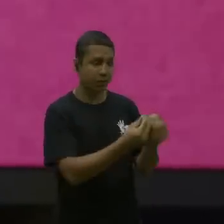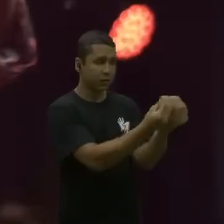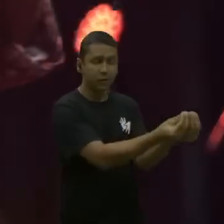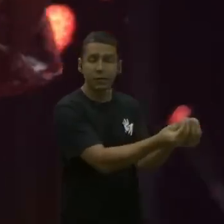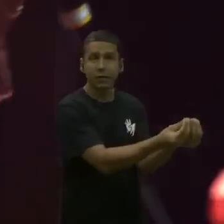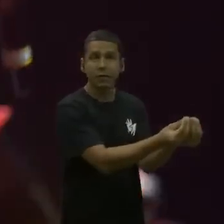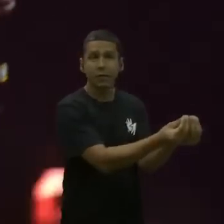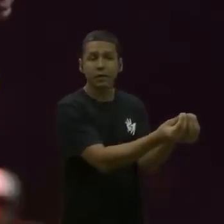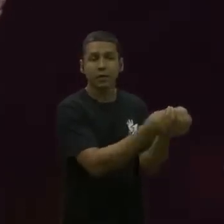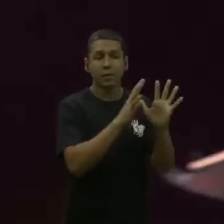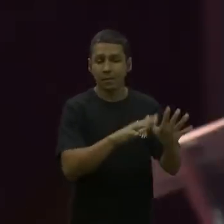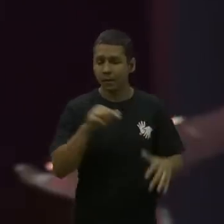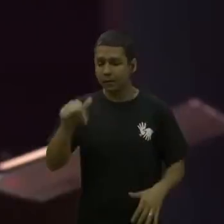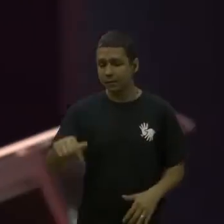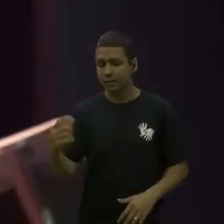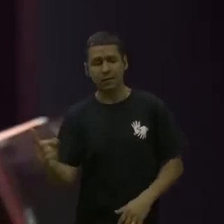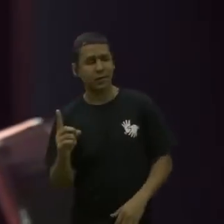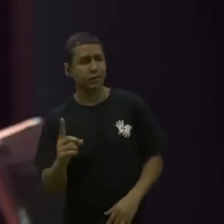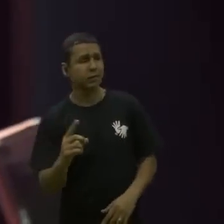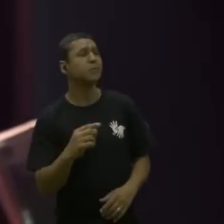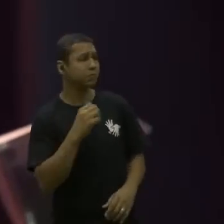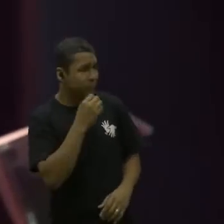ela diz: tudo bem,